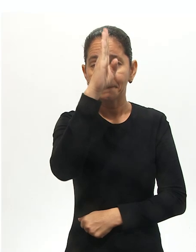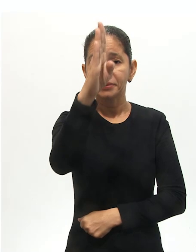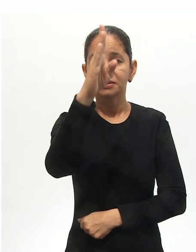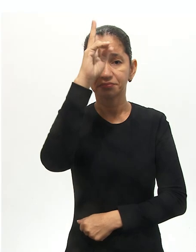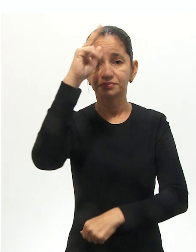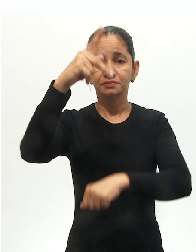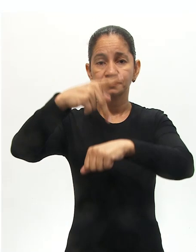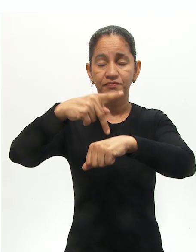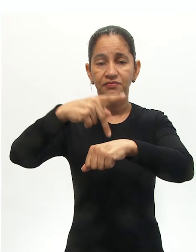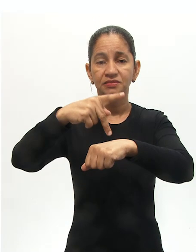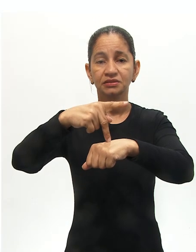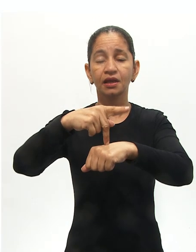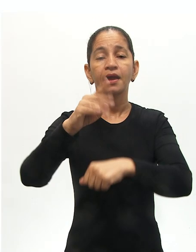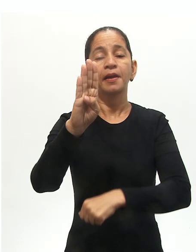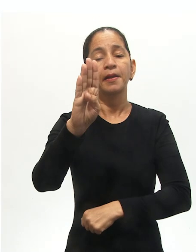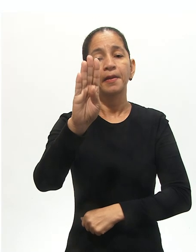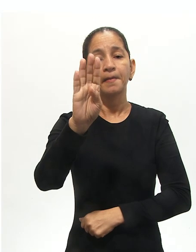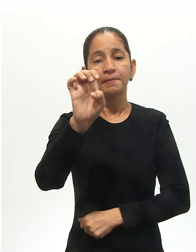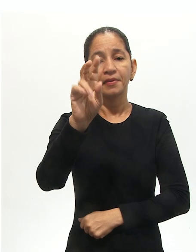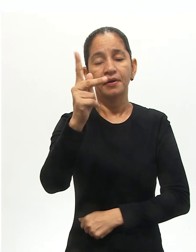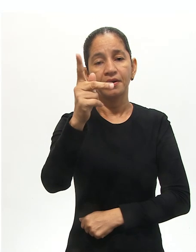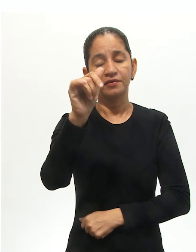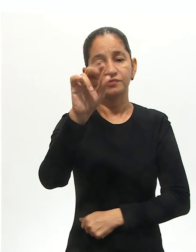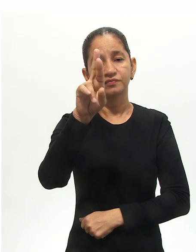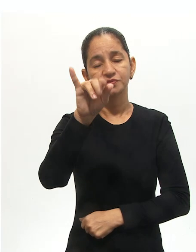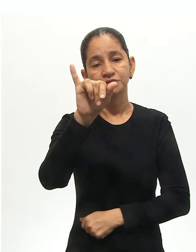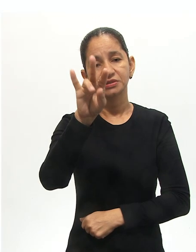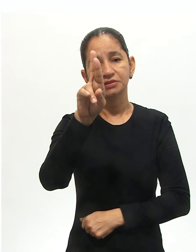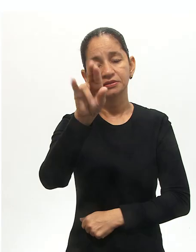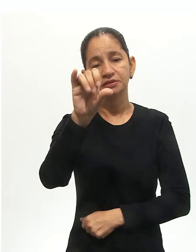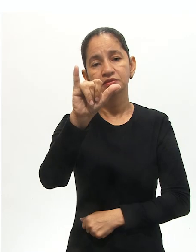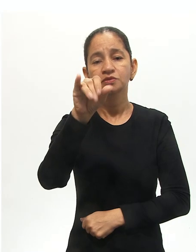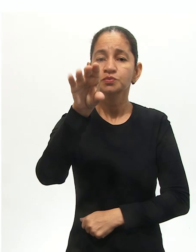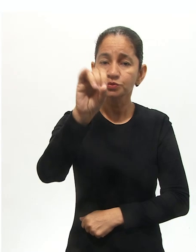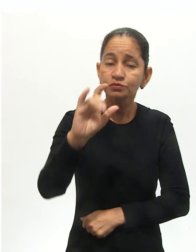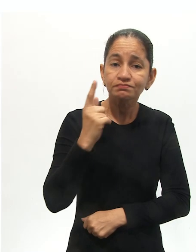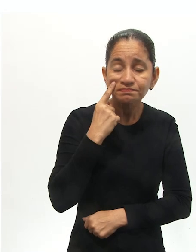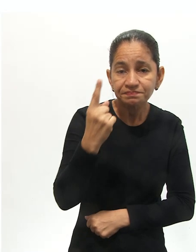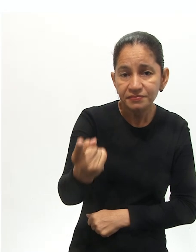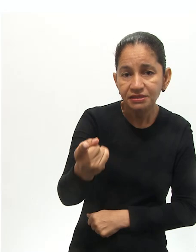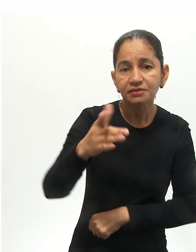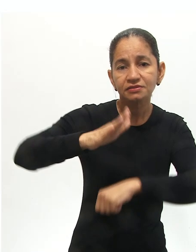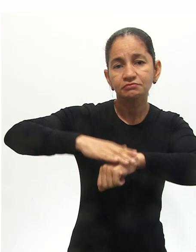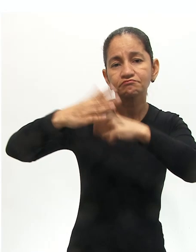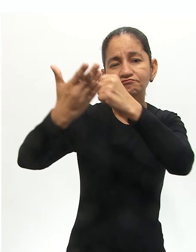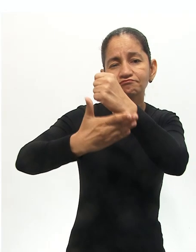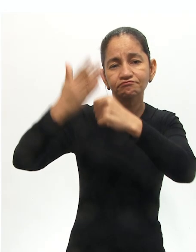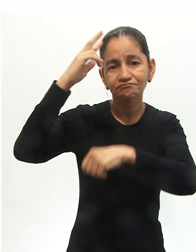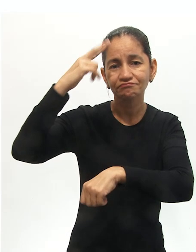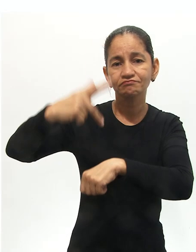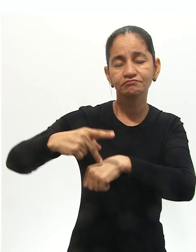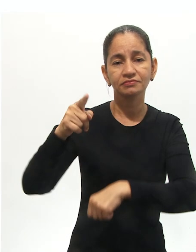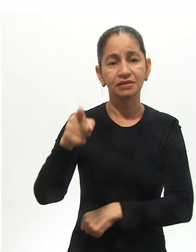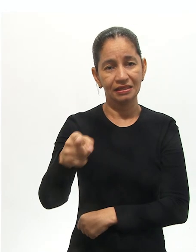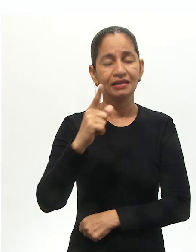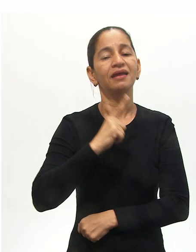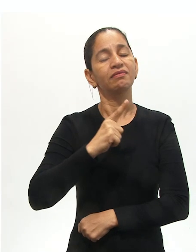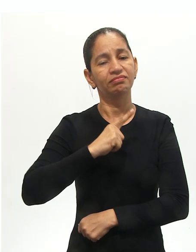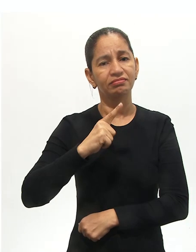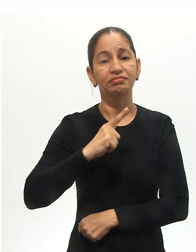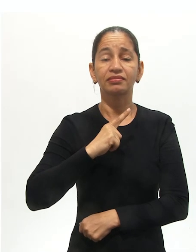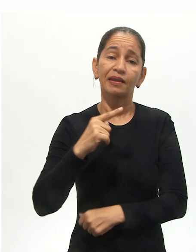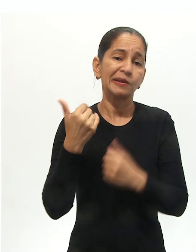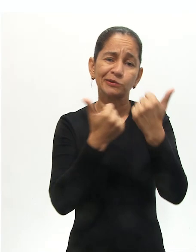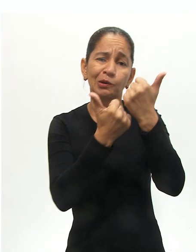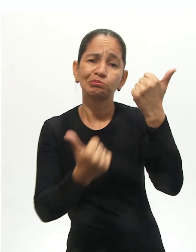a principal referência é o benrevorismo, o comportamentalismo, Papel dos agentes, professor e